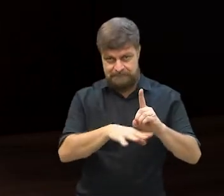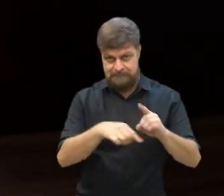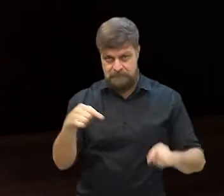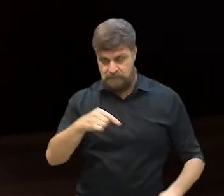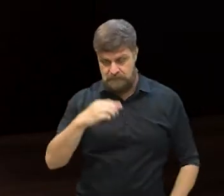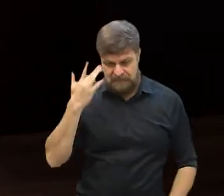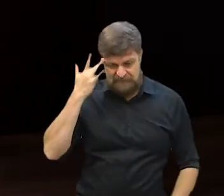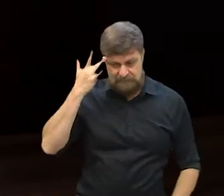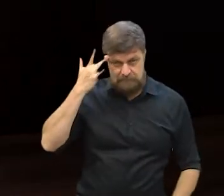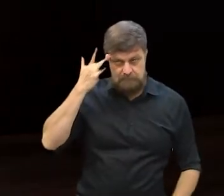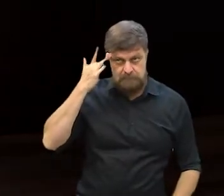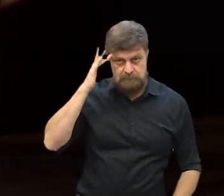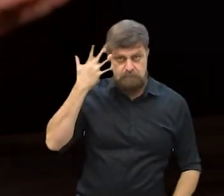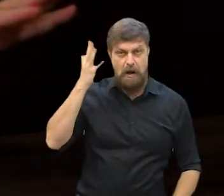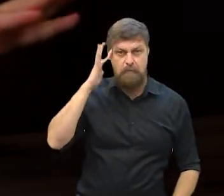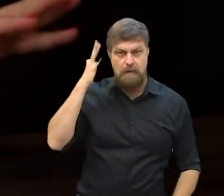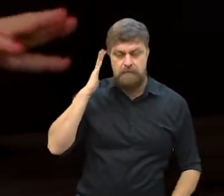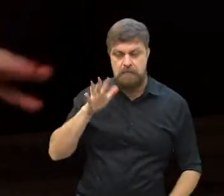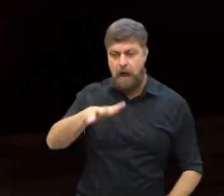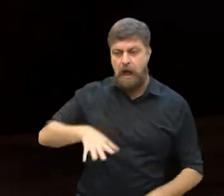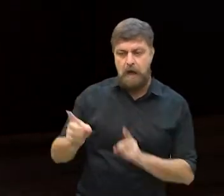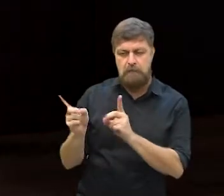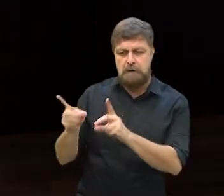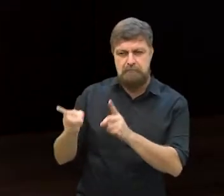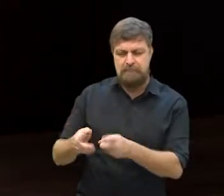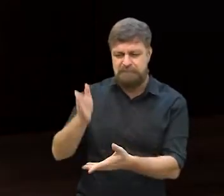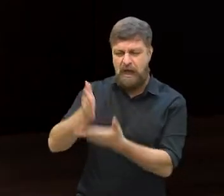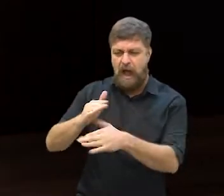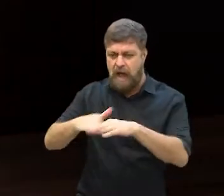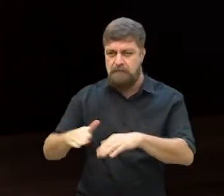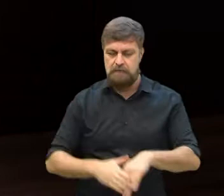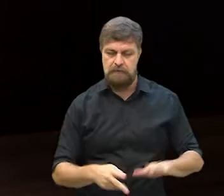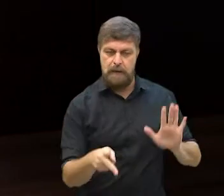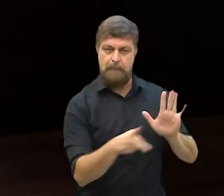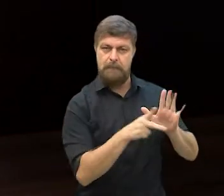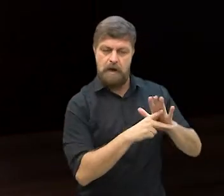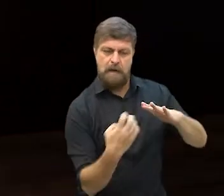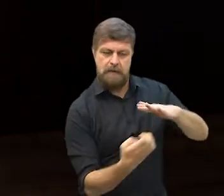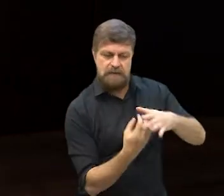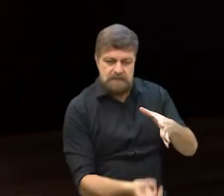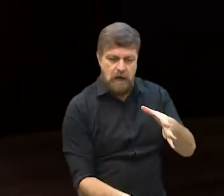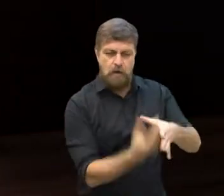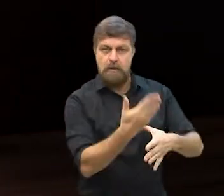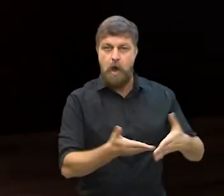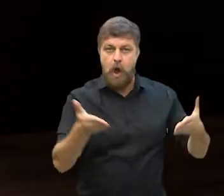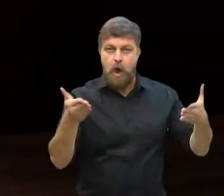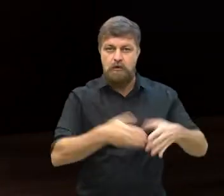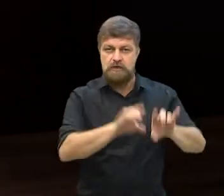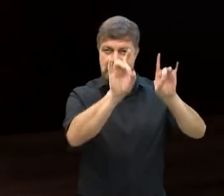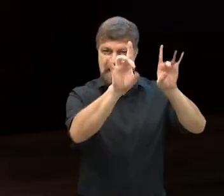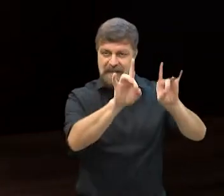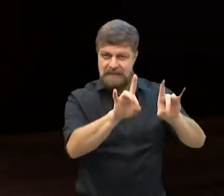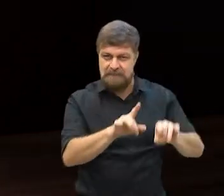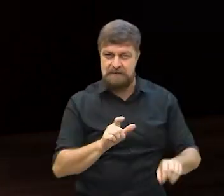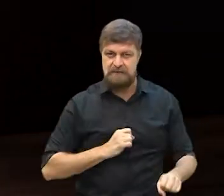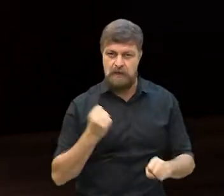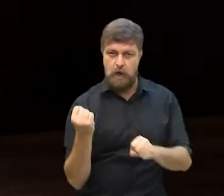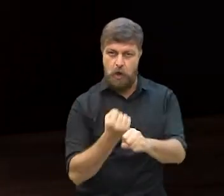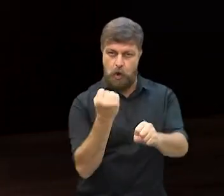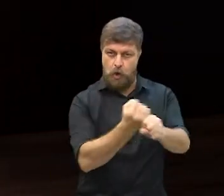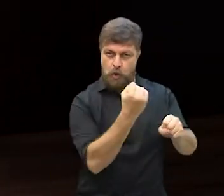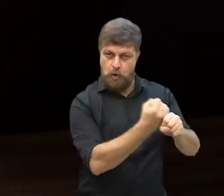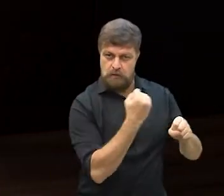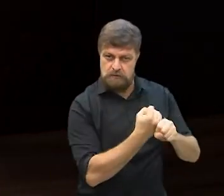que decidiu aí abandonar o mercado, montar o seu próprio negócio e hoje é especialista